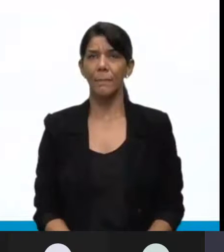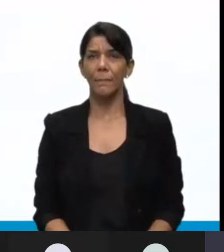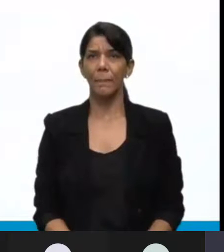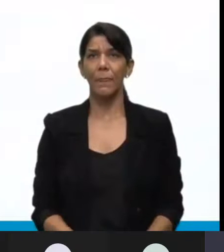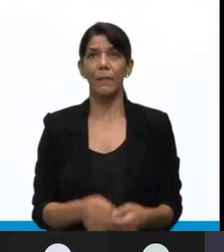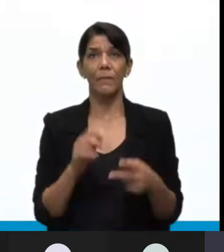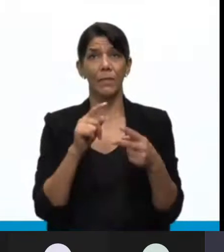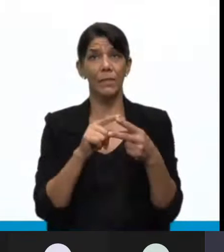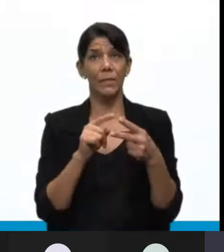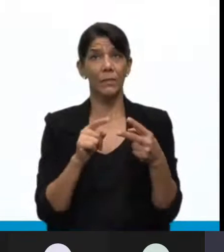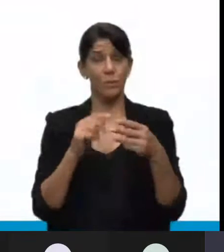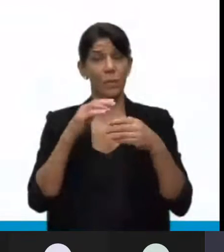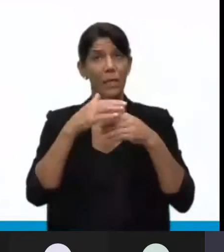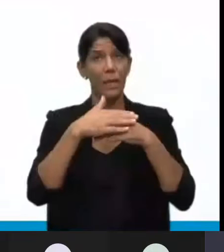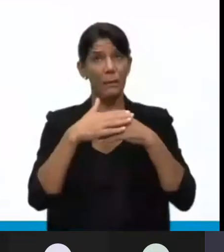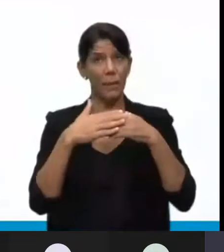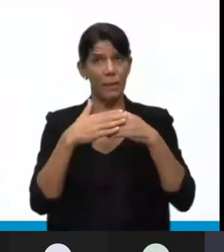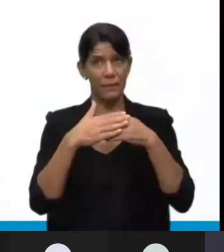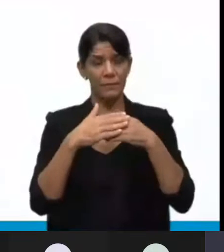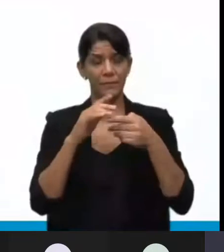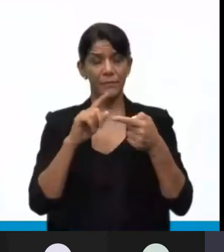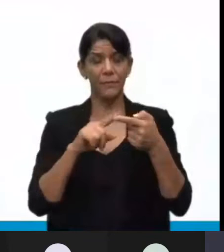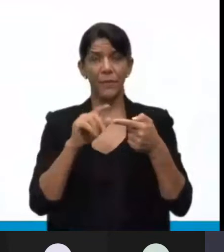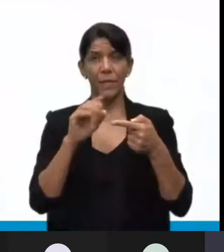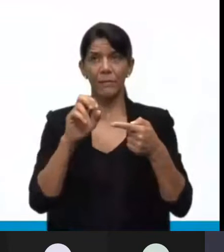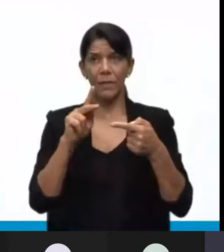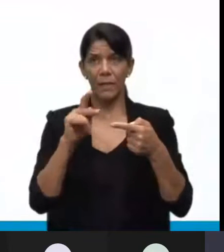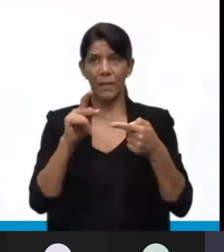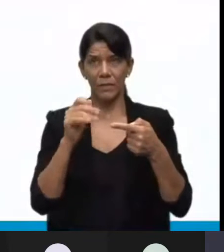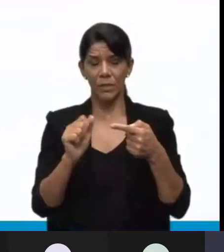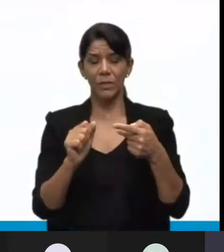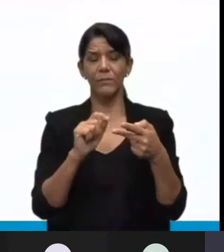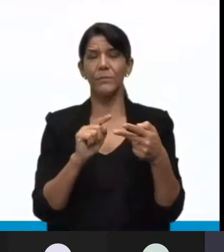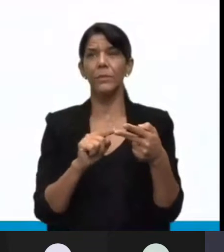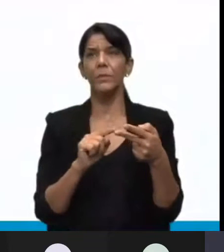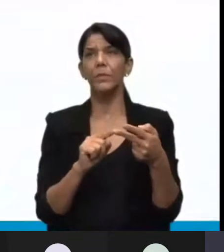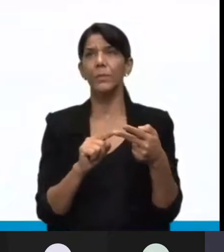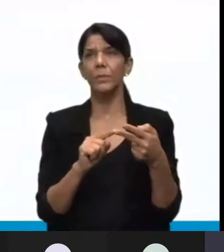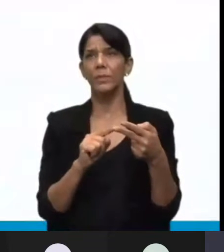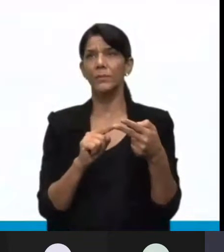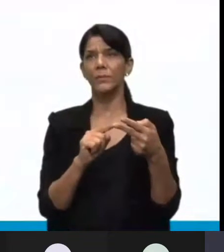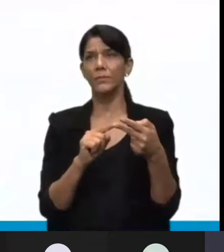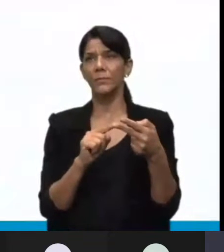vai ter 2 camadas. Uma que é a epicárdica